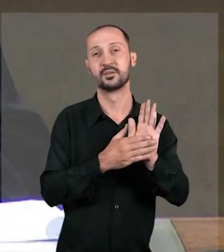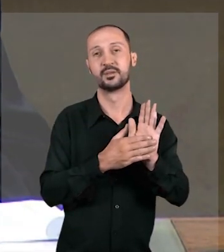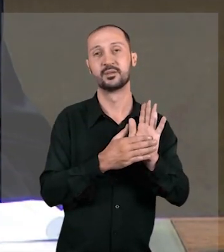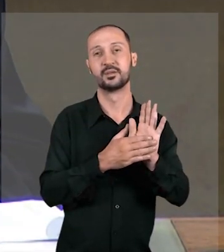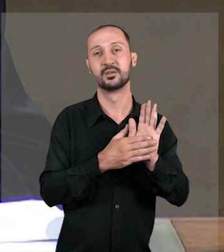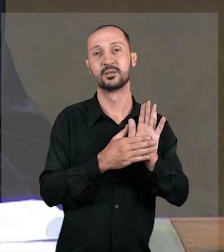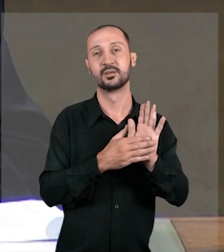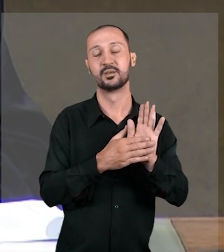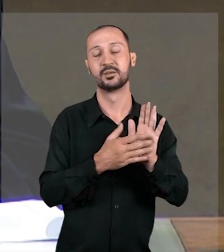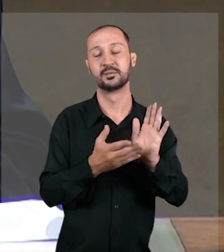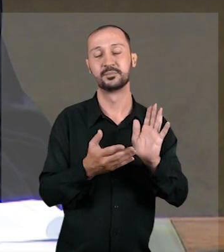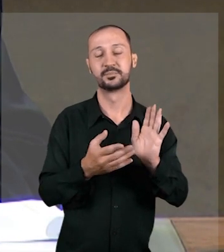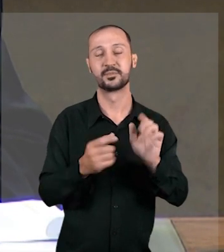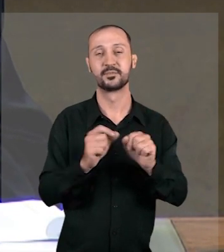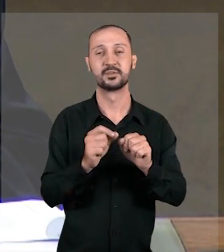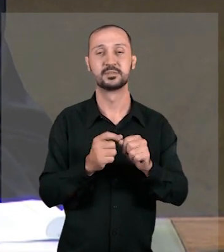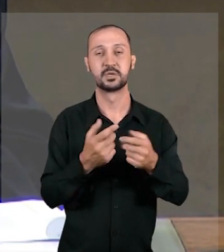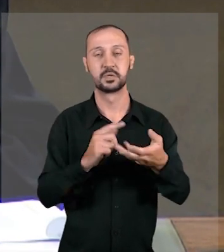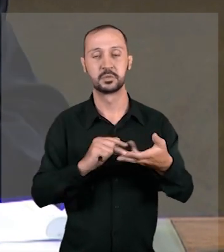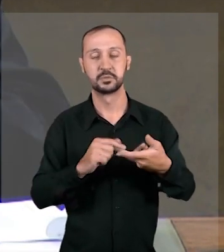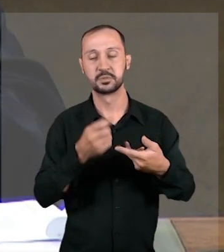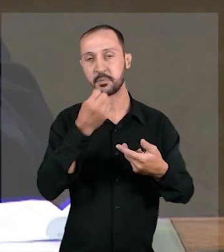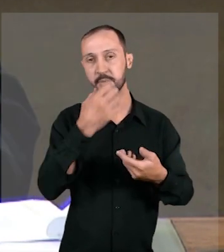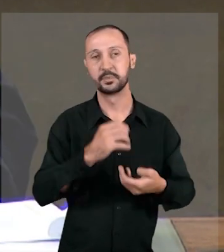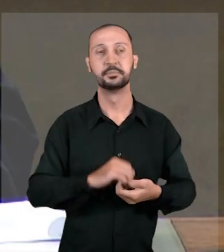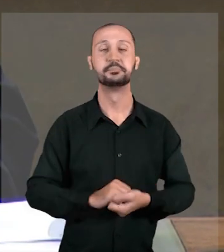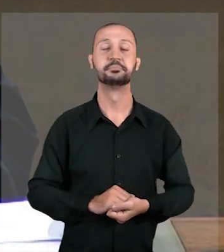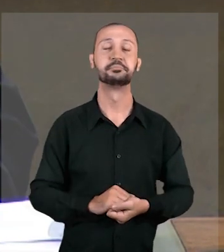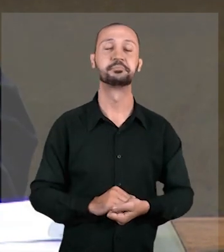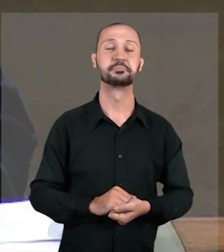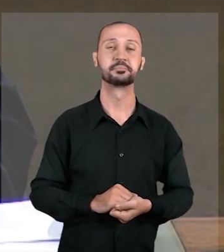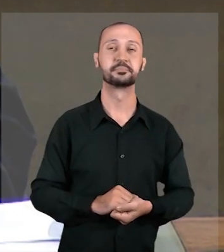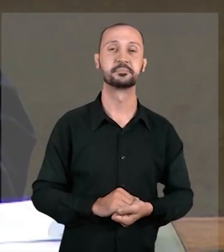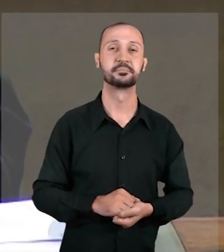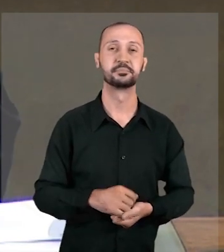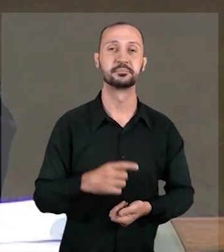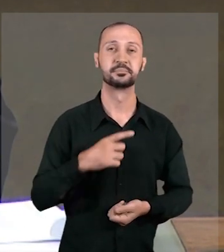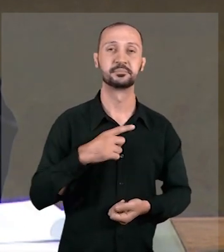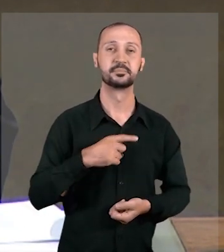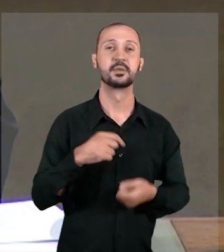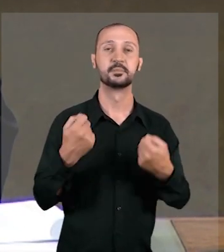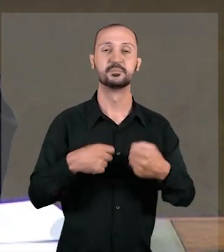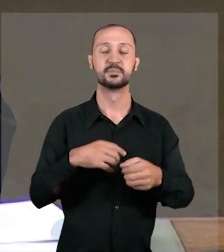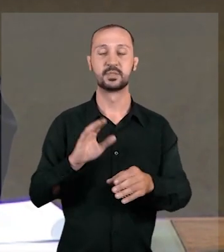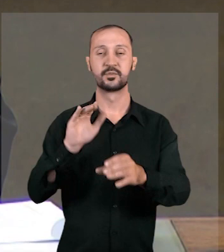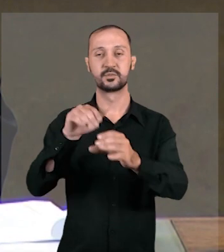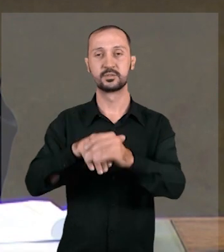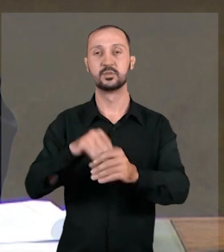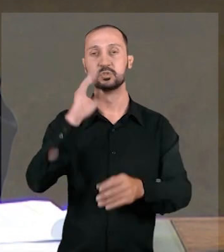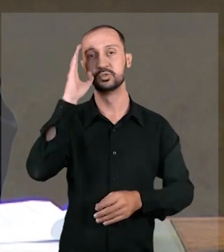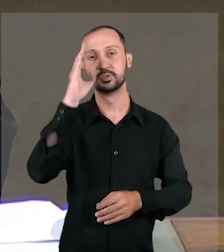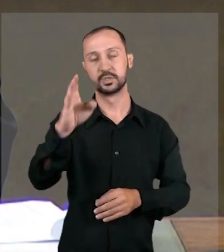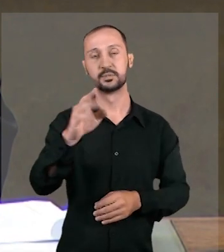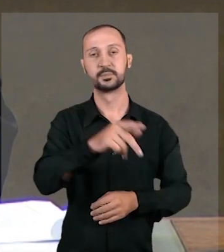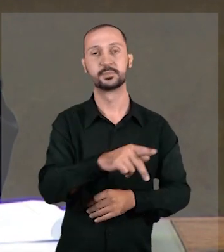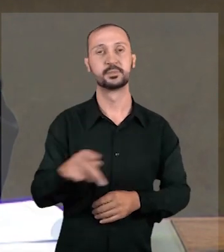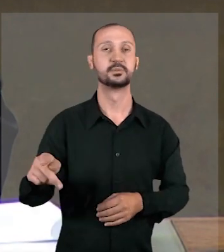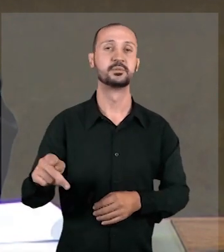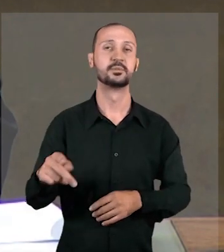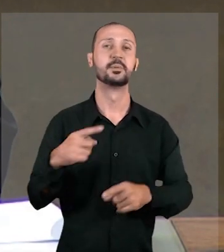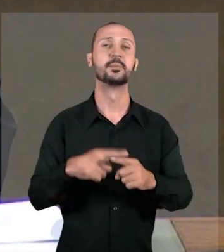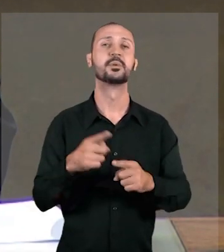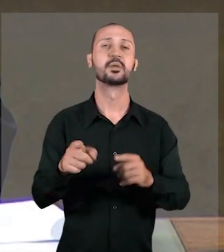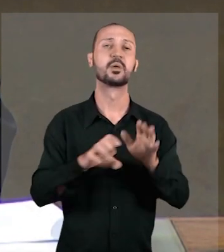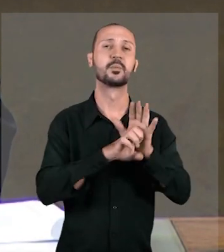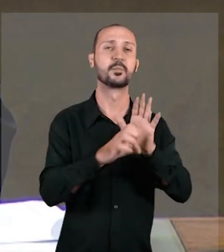Para fazer coisas boas. Então, nós temos que ter eleição direta para presidente da República. Por